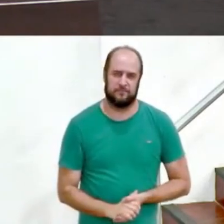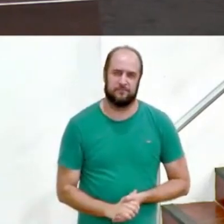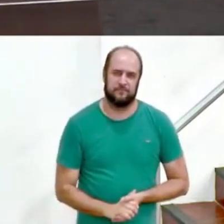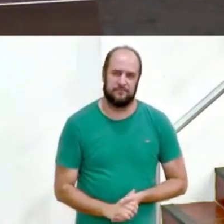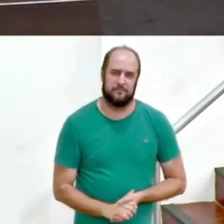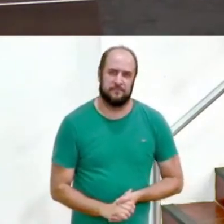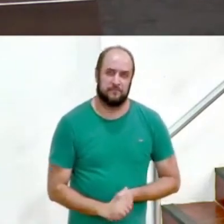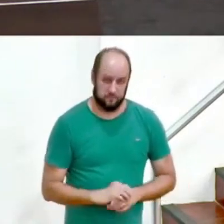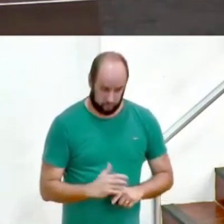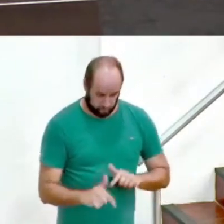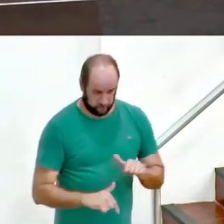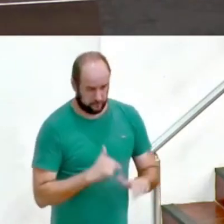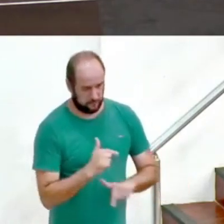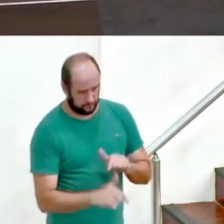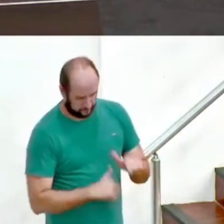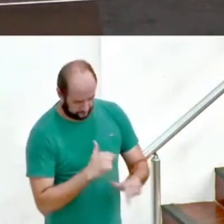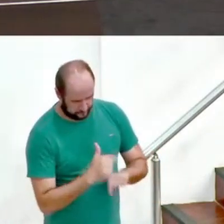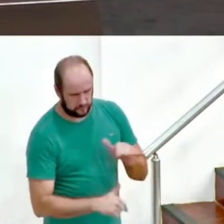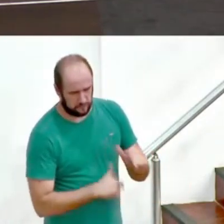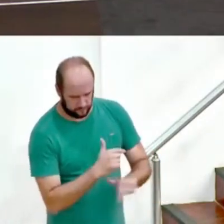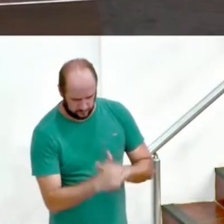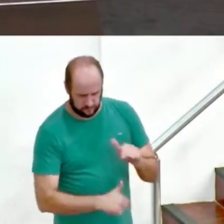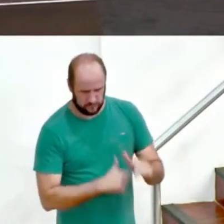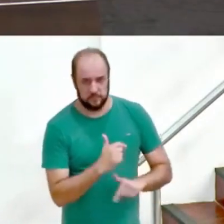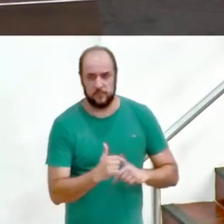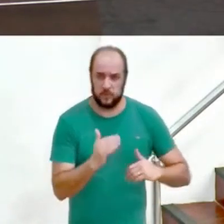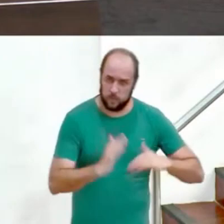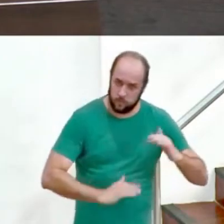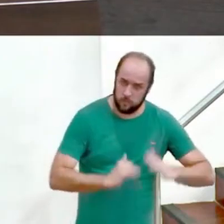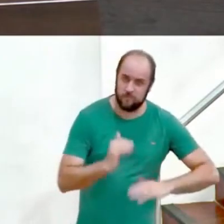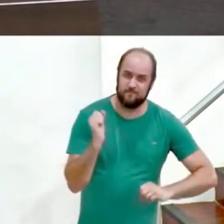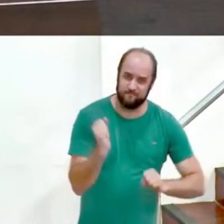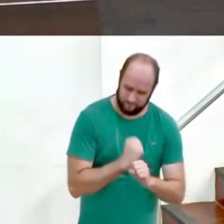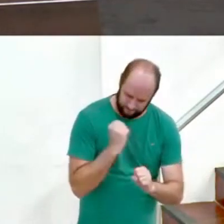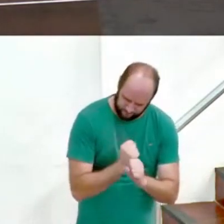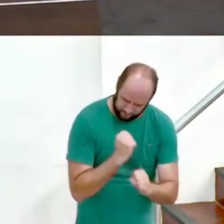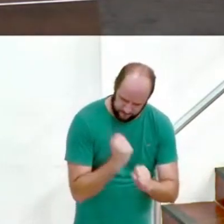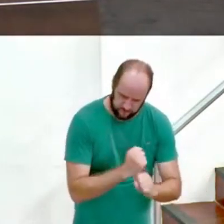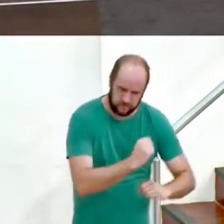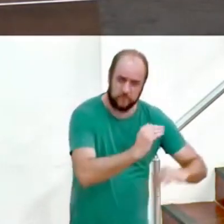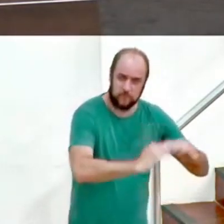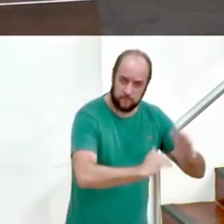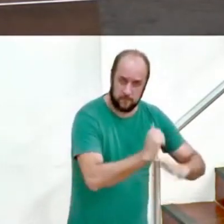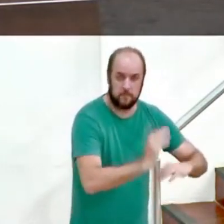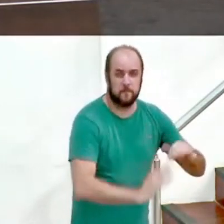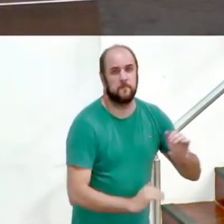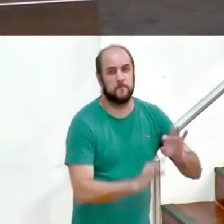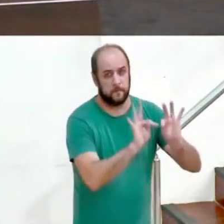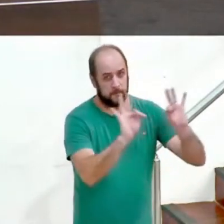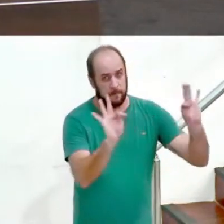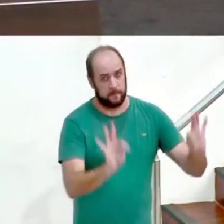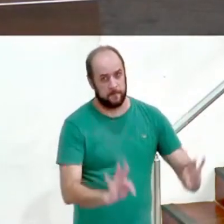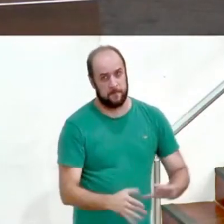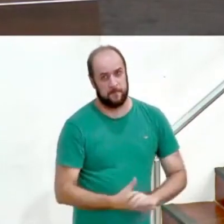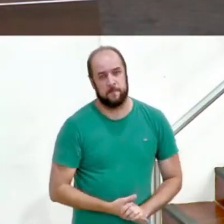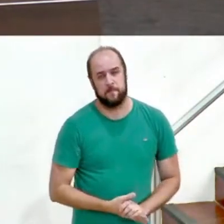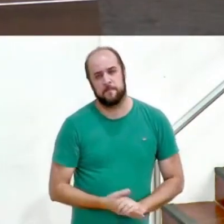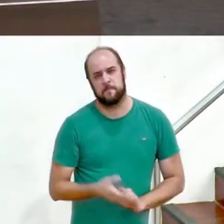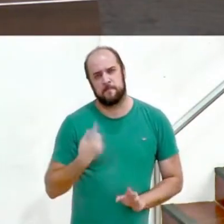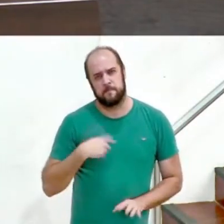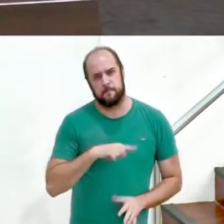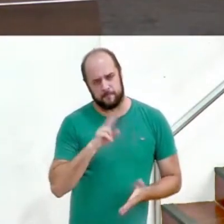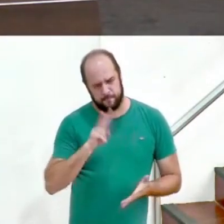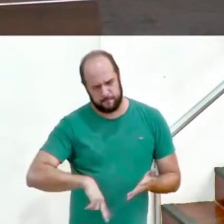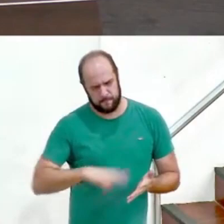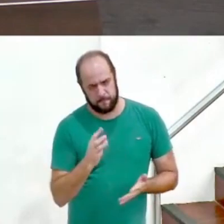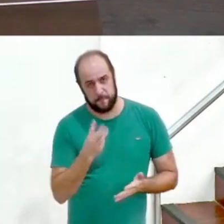eles estão trabalhando, eles estão reconstruindo o templo. E como nós acabamos de ler,